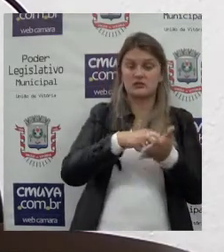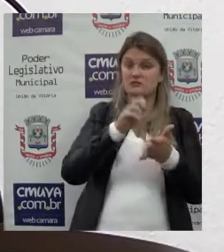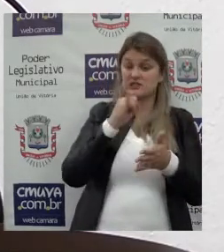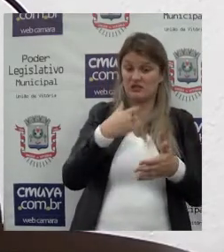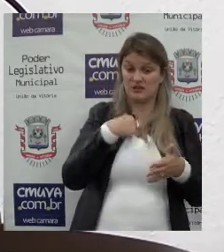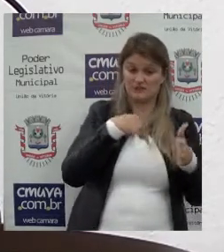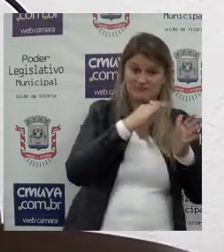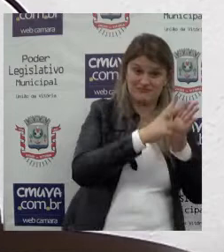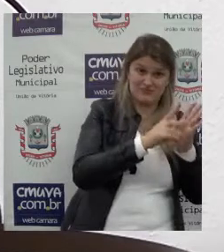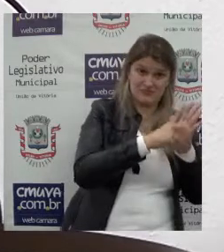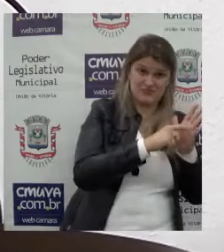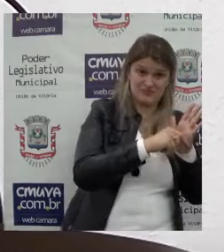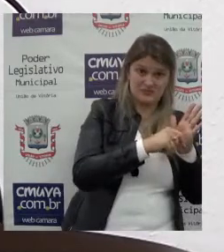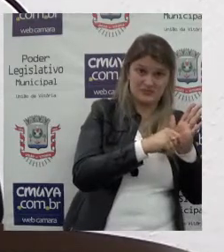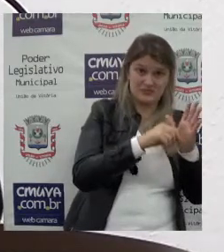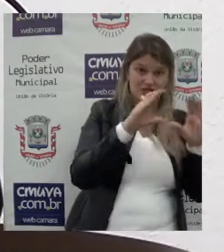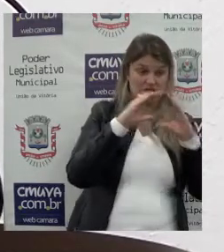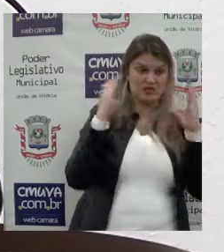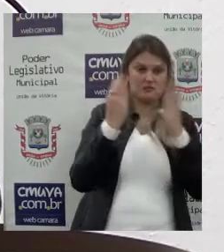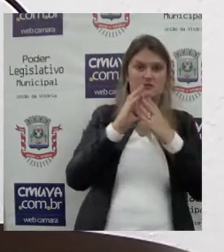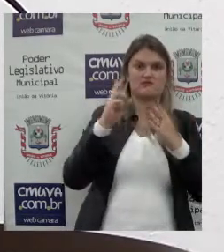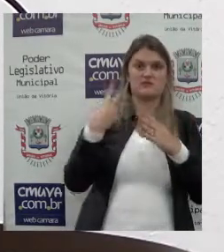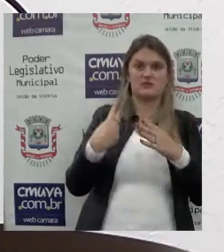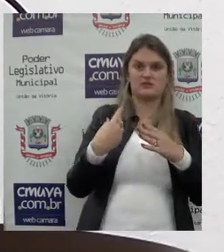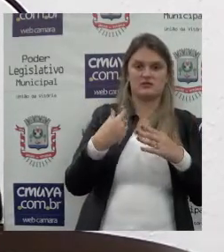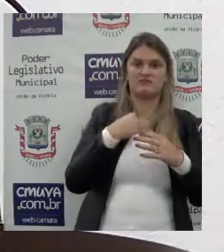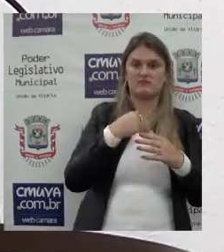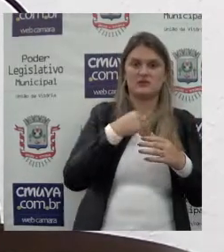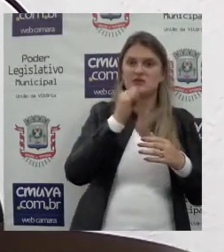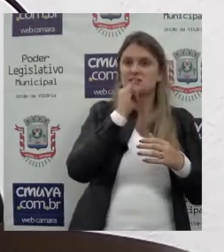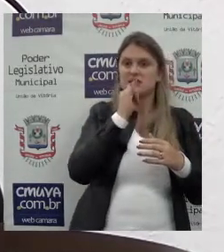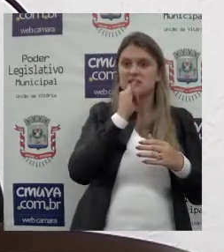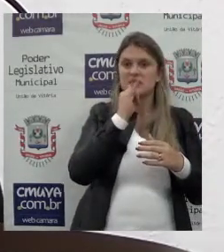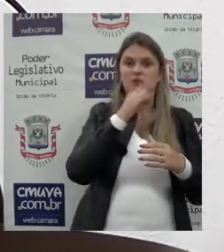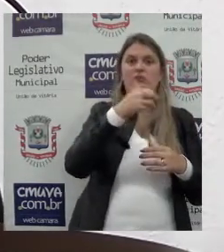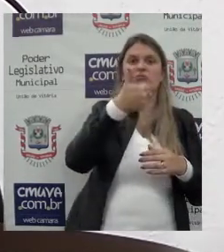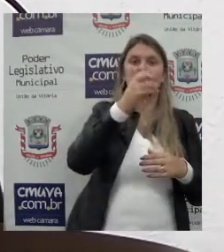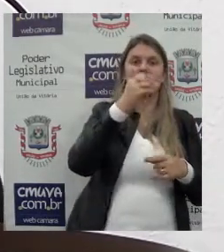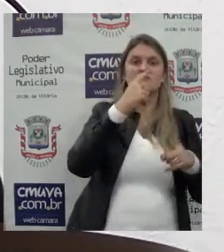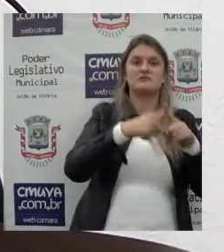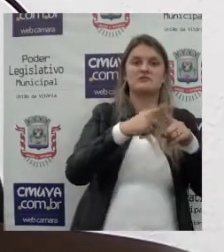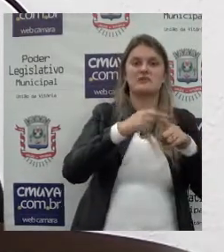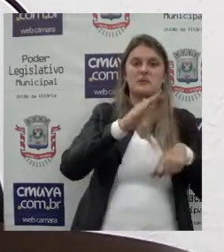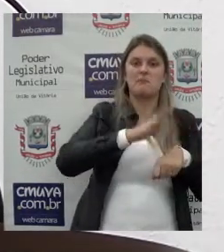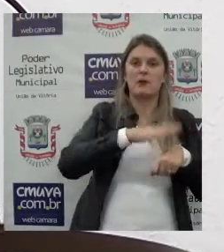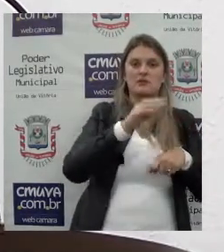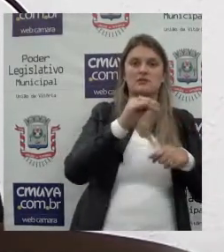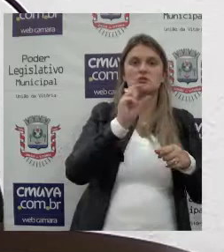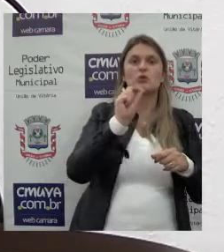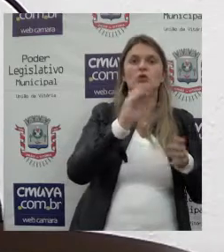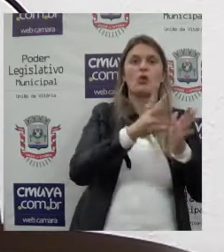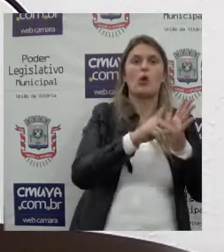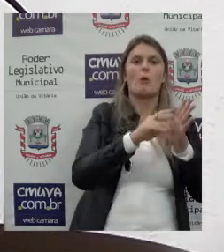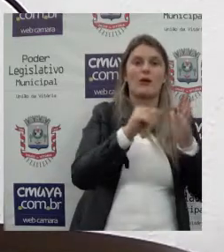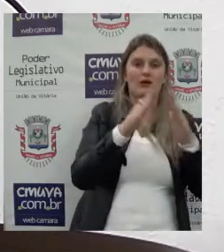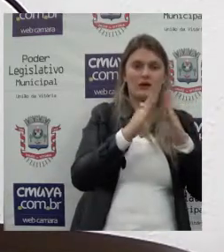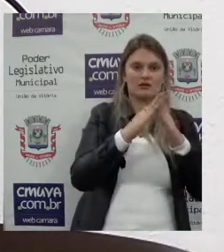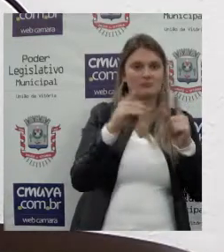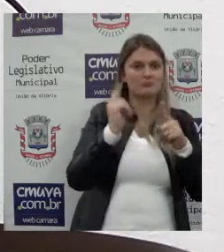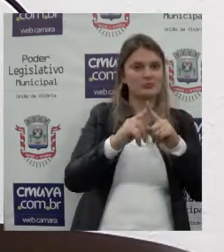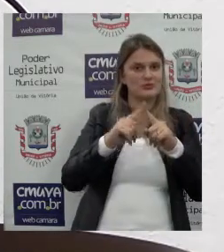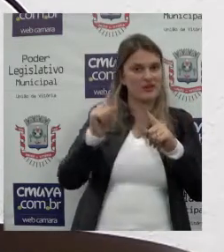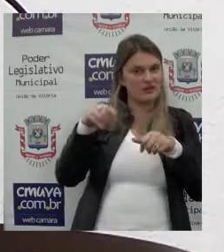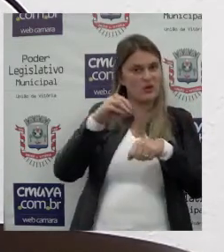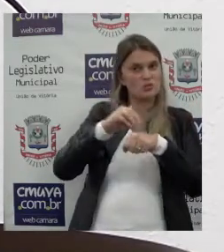Onde você é penalizado, se você cometeu um furto contra uma Câmara de Vereadores, você é penalizado, por exemplo, 10 vezes mais que um furto numa